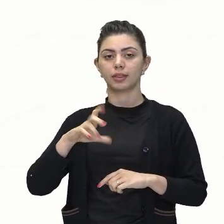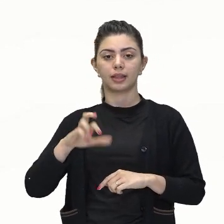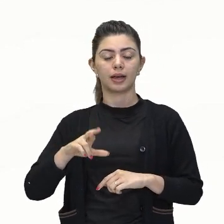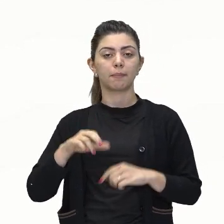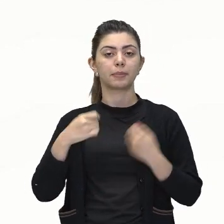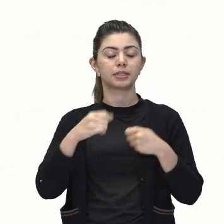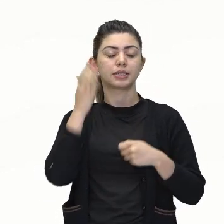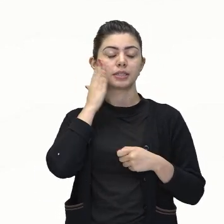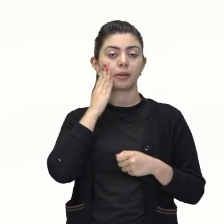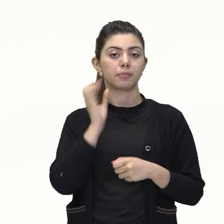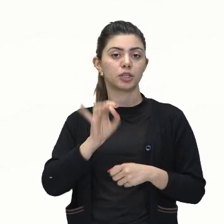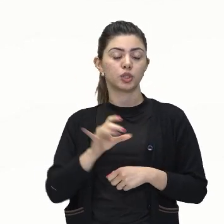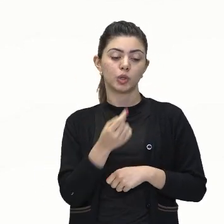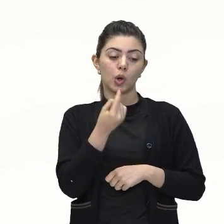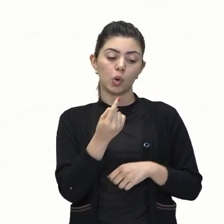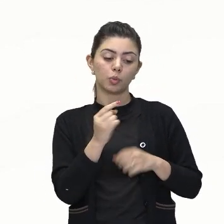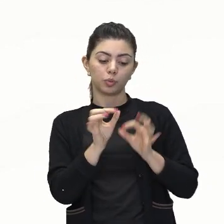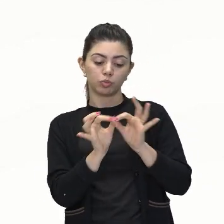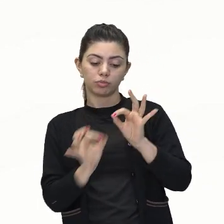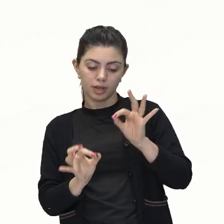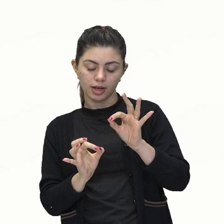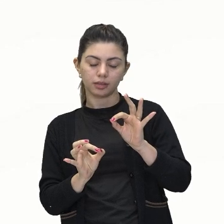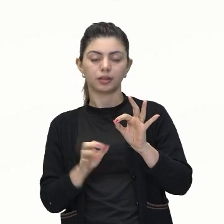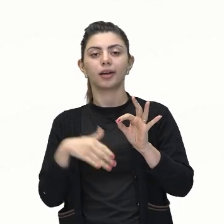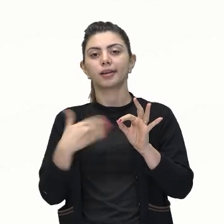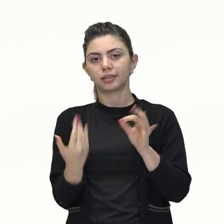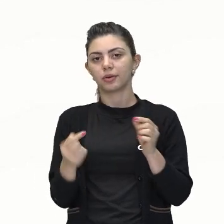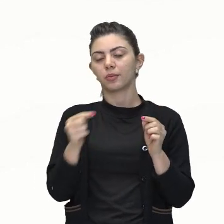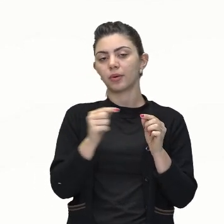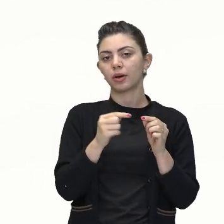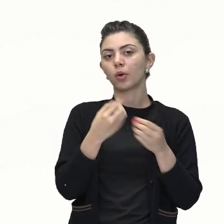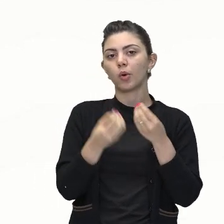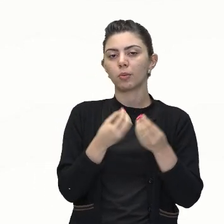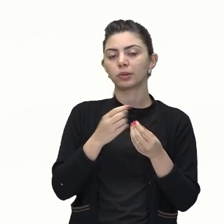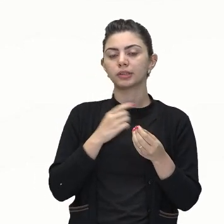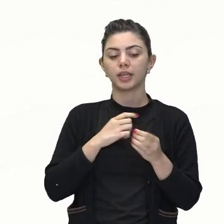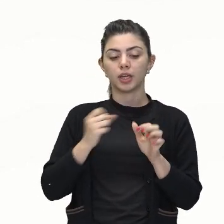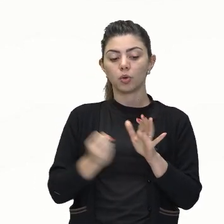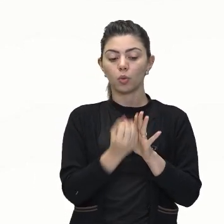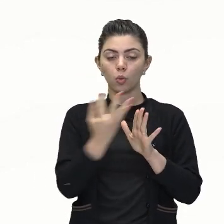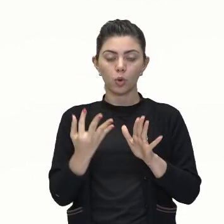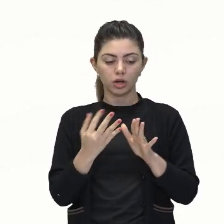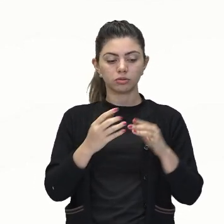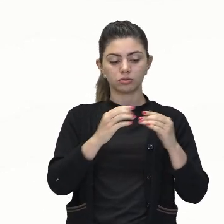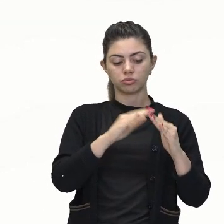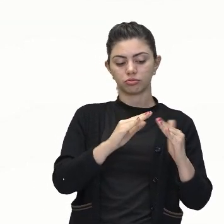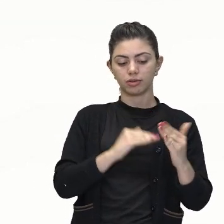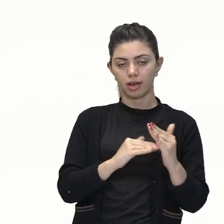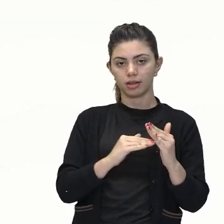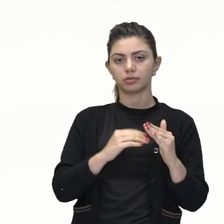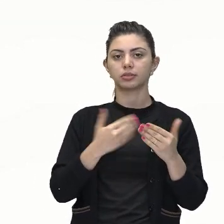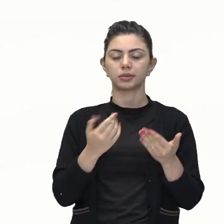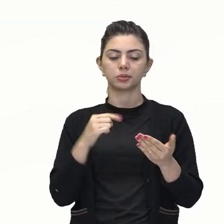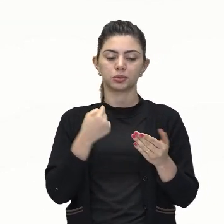dos lados. Conheceu a medida de um deles, multiplica pela quantidade de lados dessa